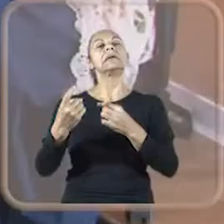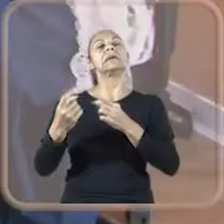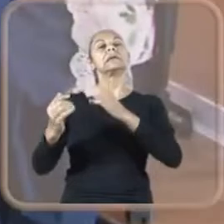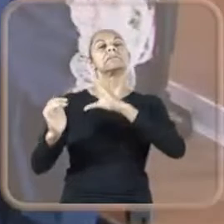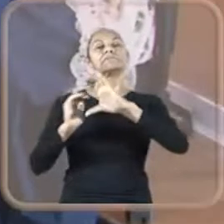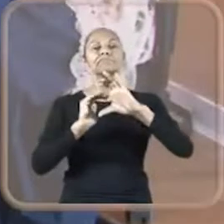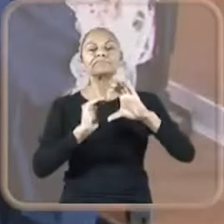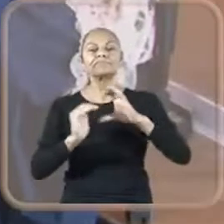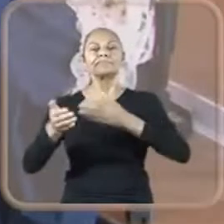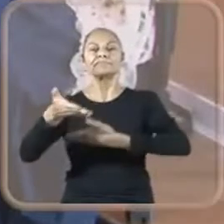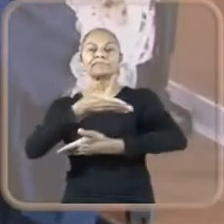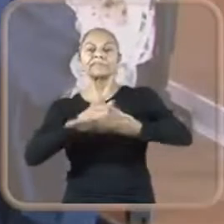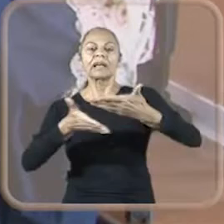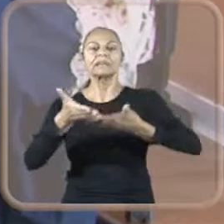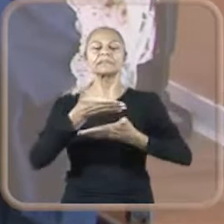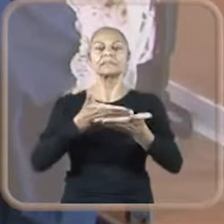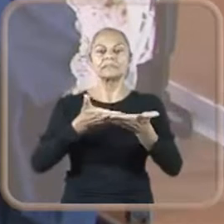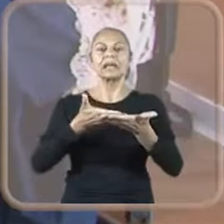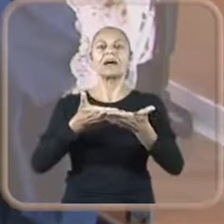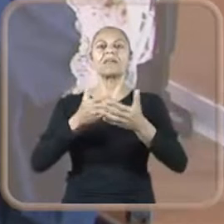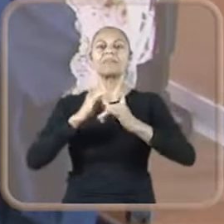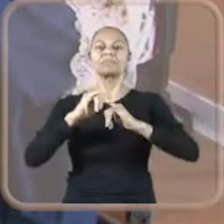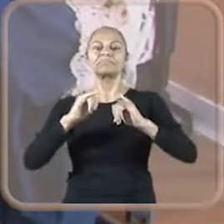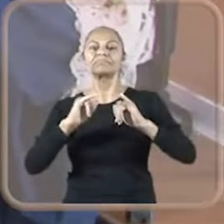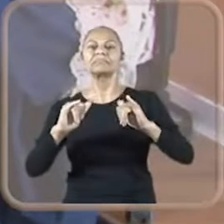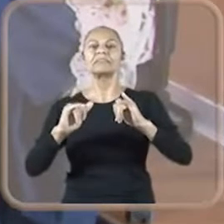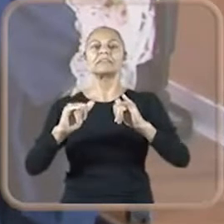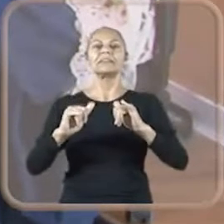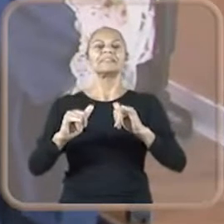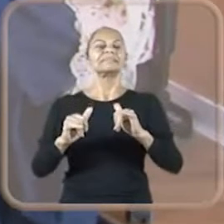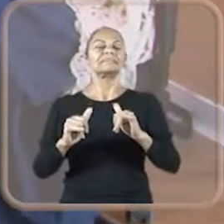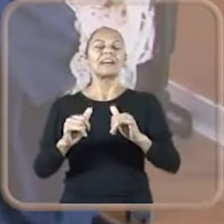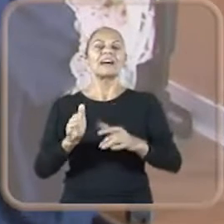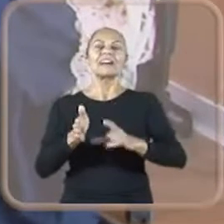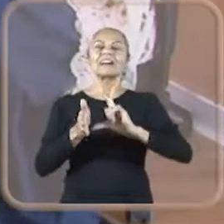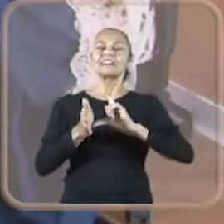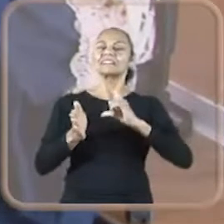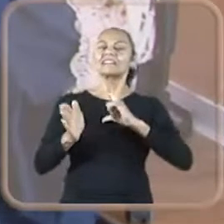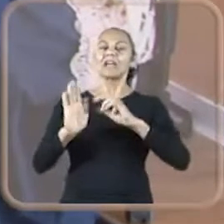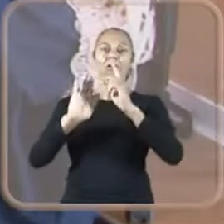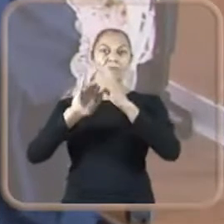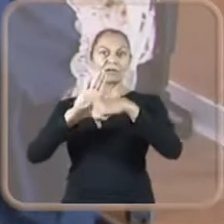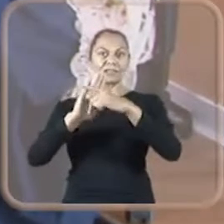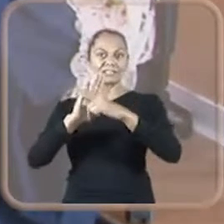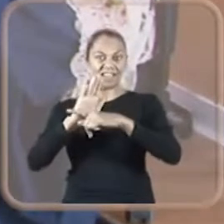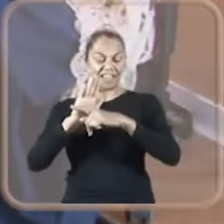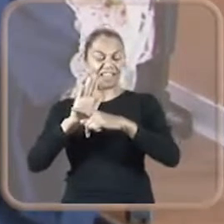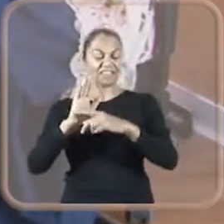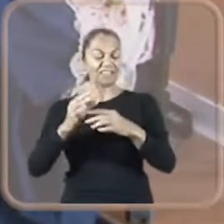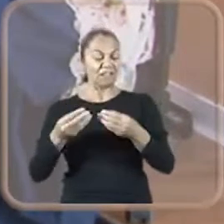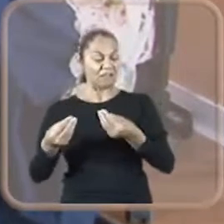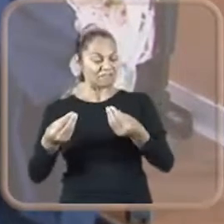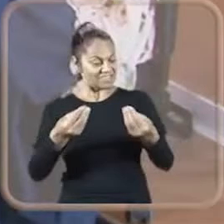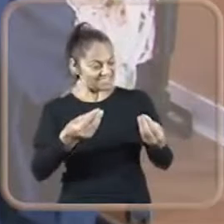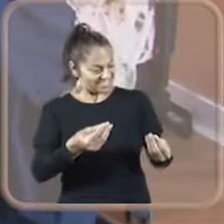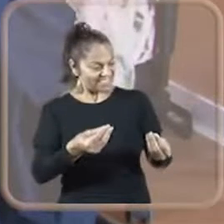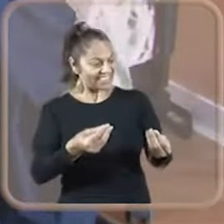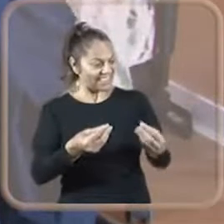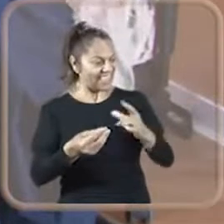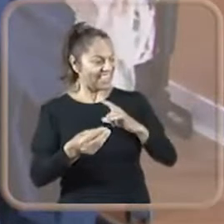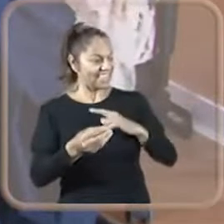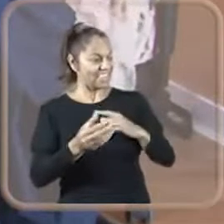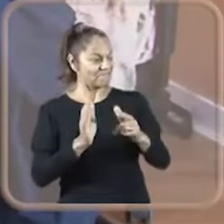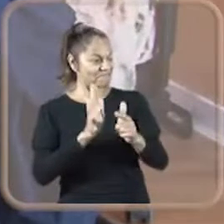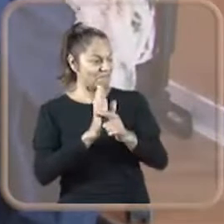projeto. Como o JR brinca assim, sempre eram 3 folhinhas que eu apresentei a ele e ele imediatamente aceitou.